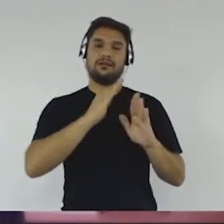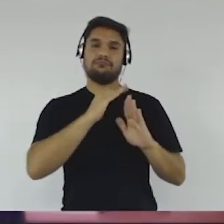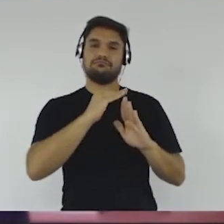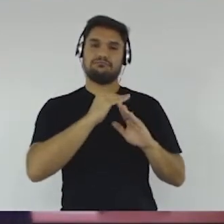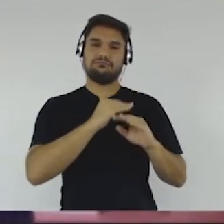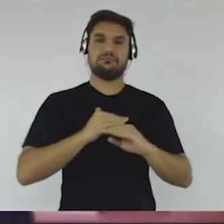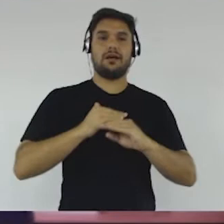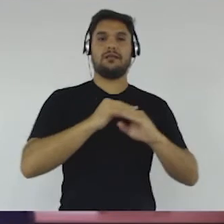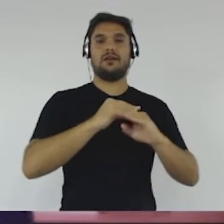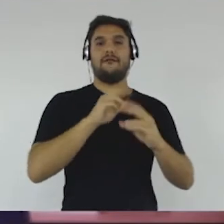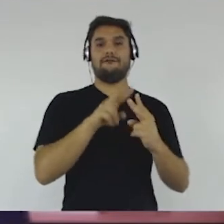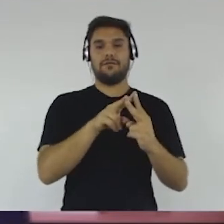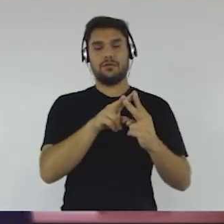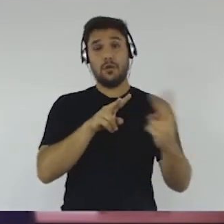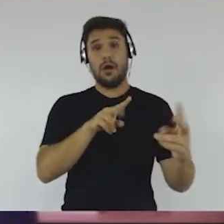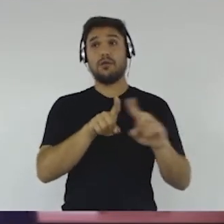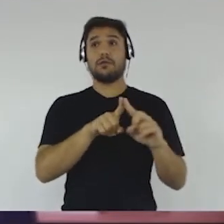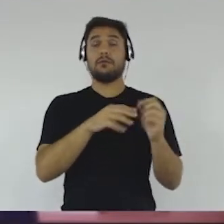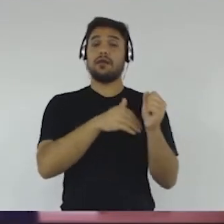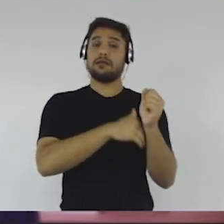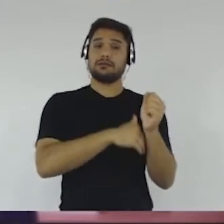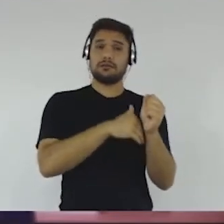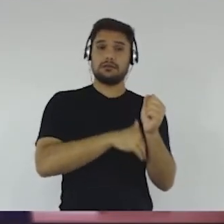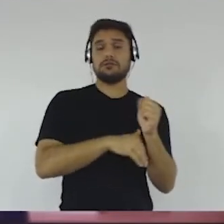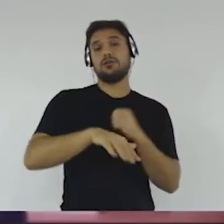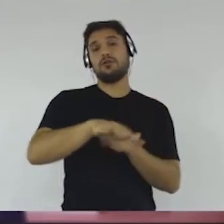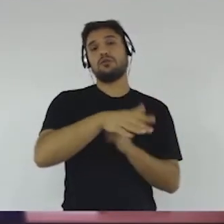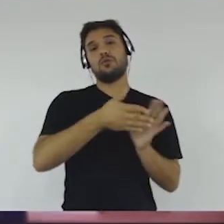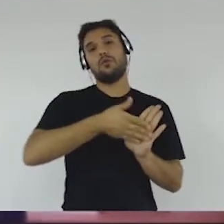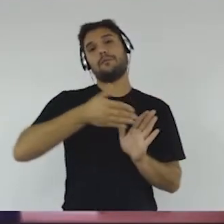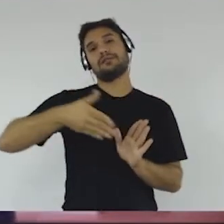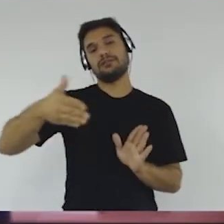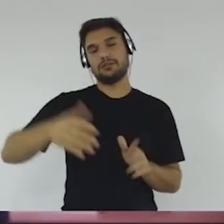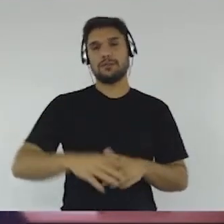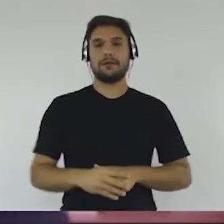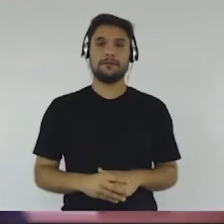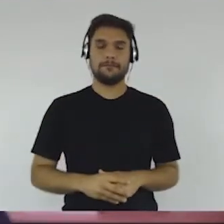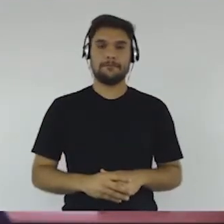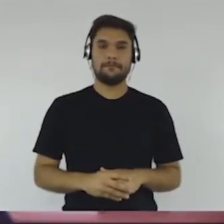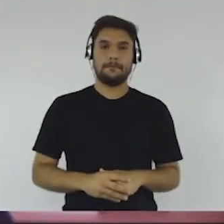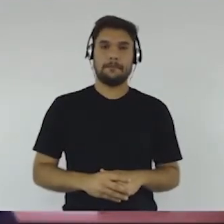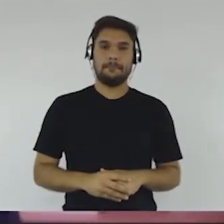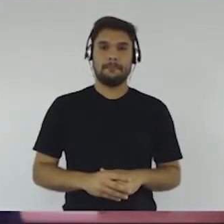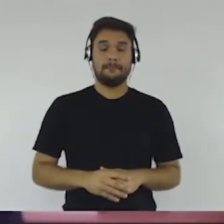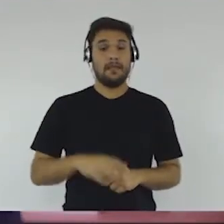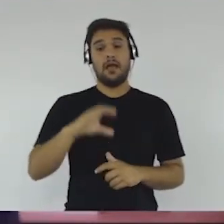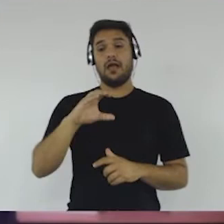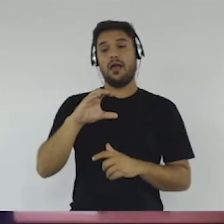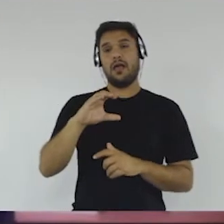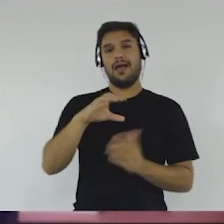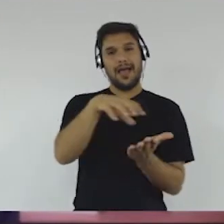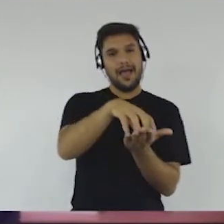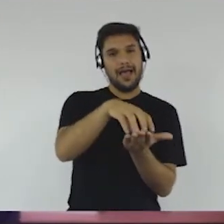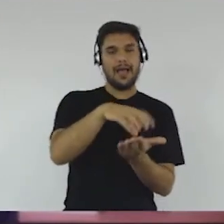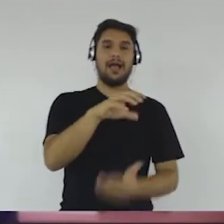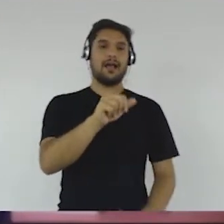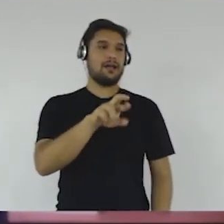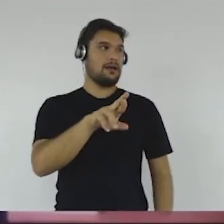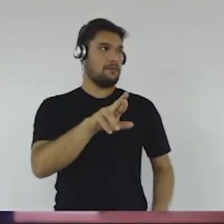lembrado pela Adriana, pela confidencialidade do procedimento. As câmaras também mostraram